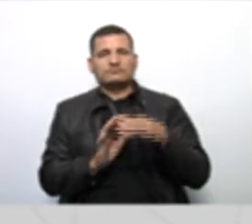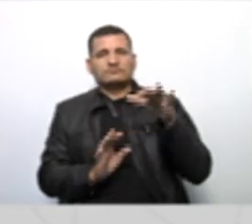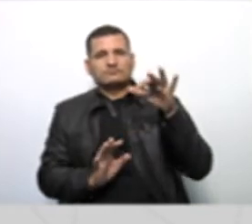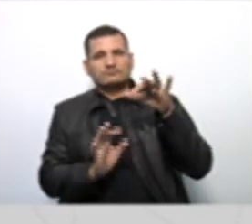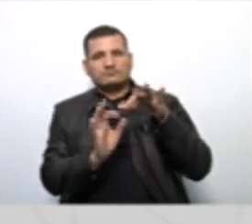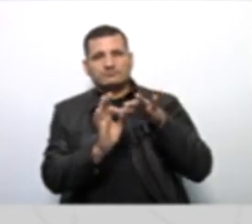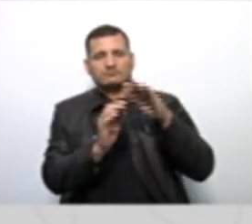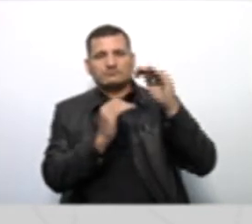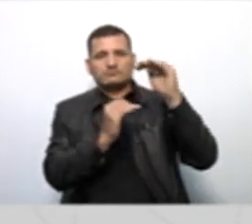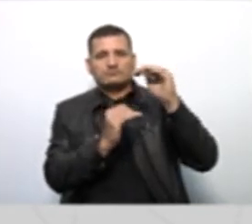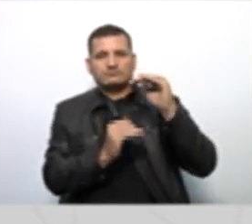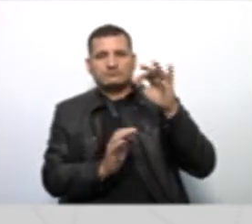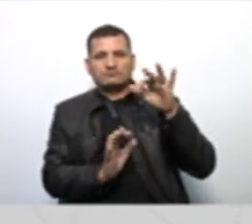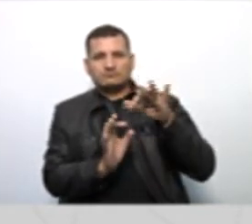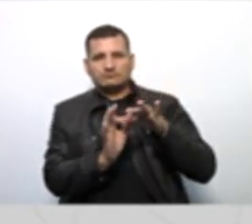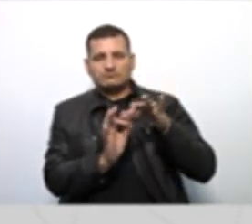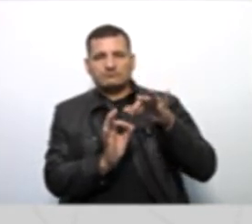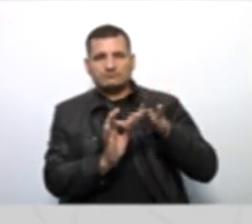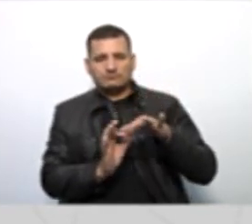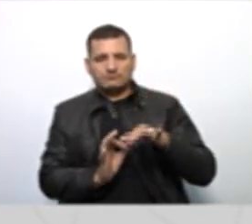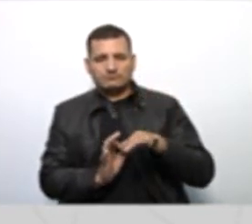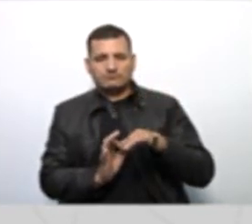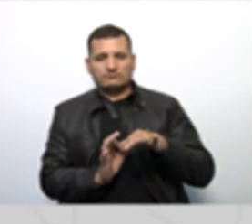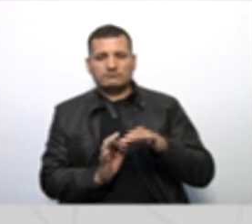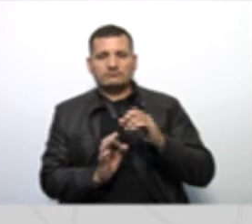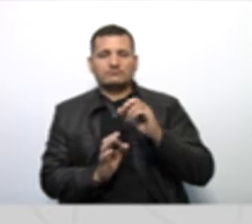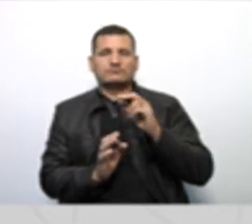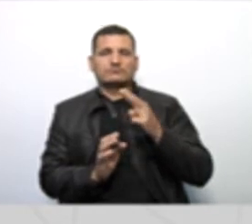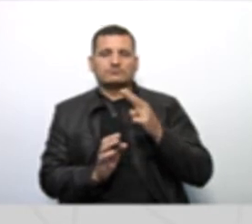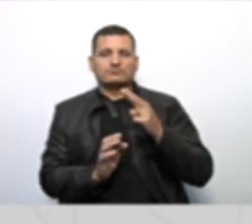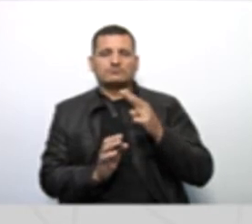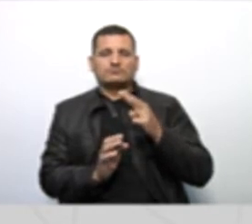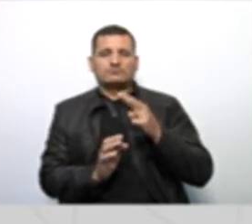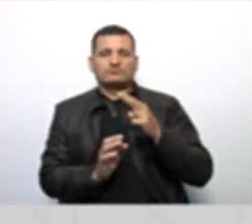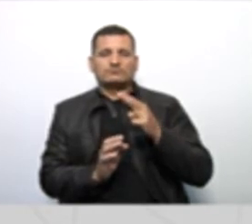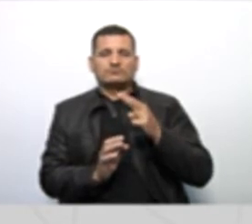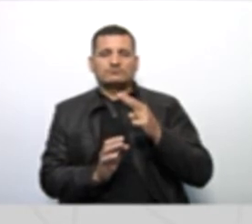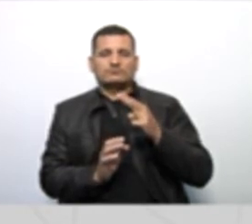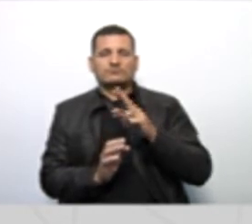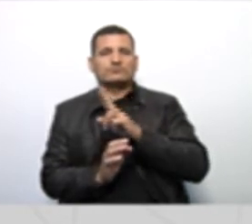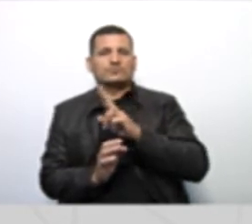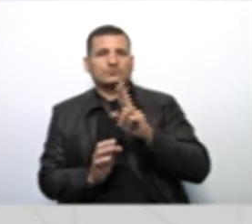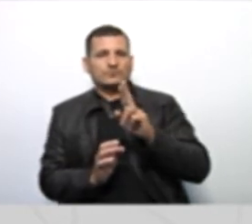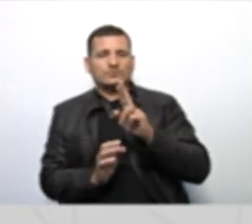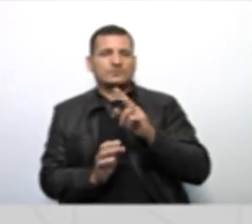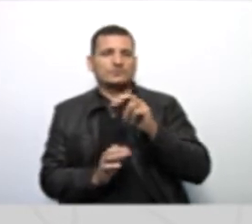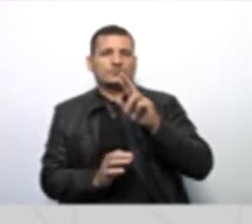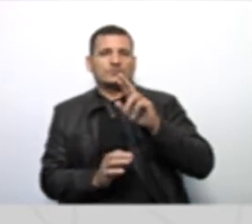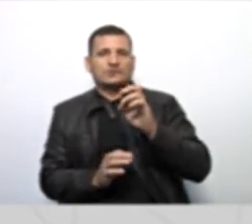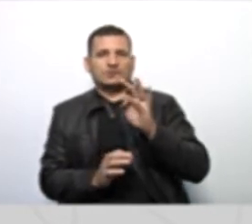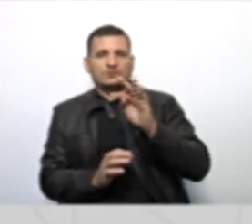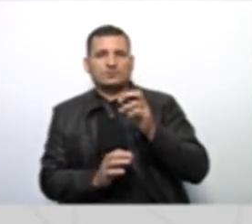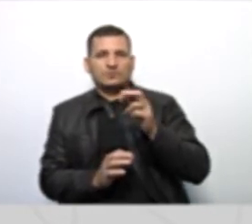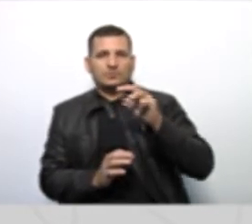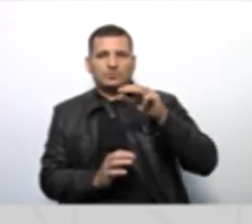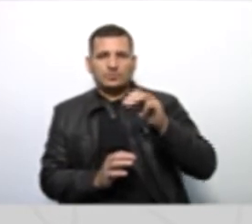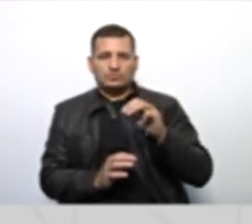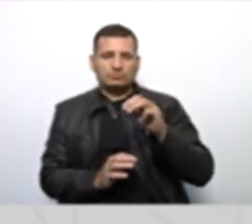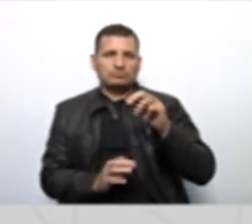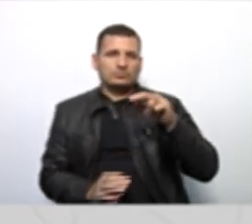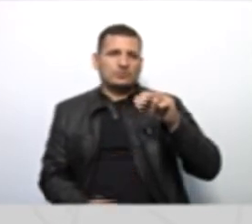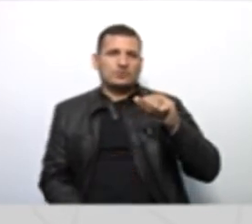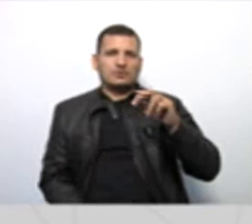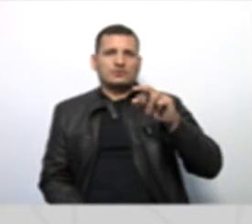uma às outras, ou chamadas de retorno de uma maneira natural. Ou seja, conforme as